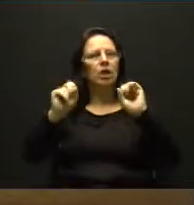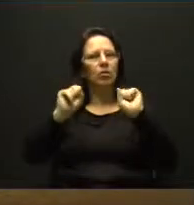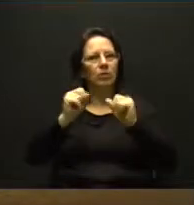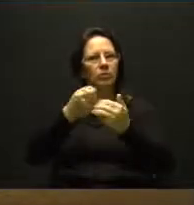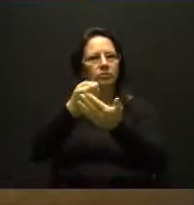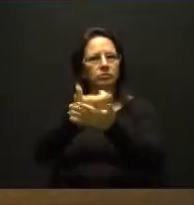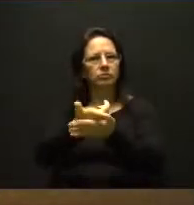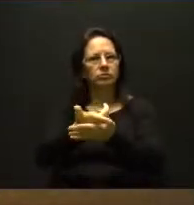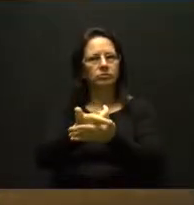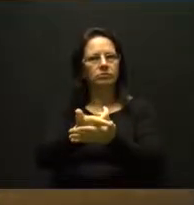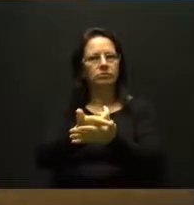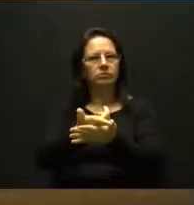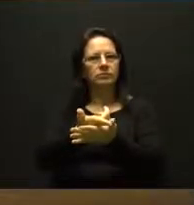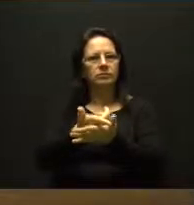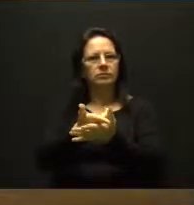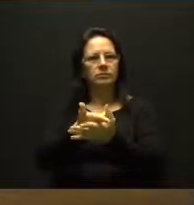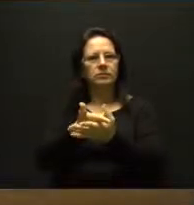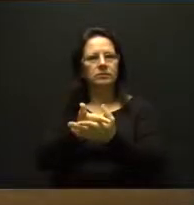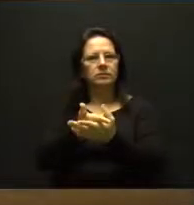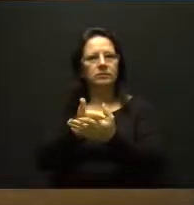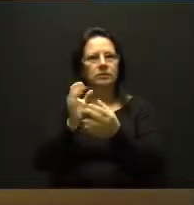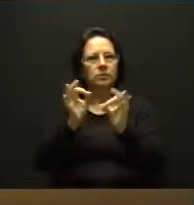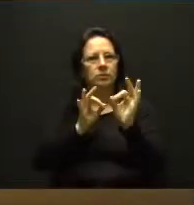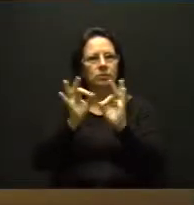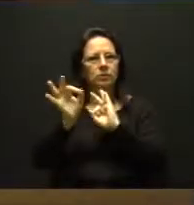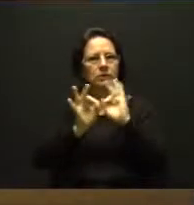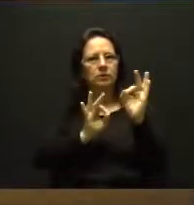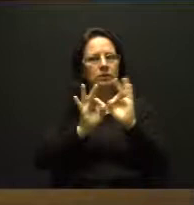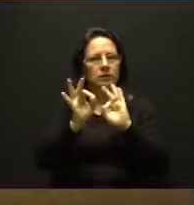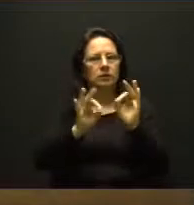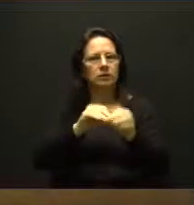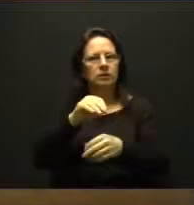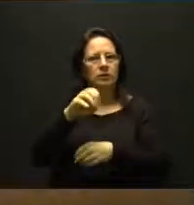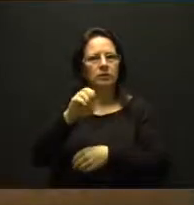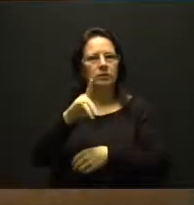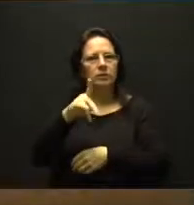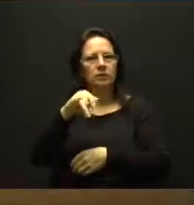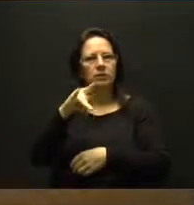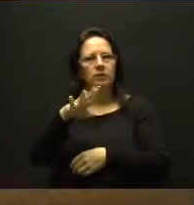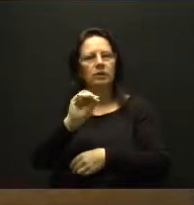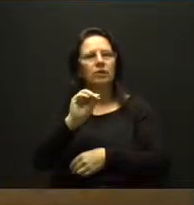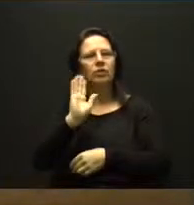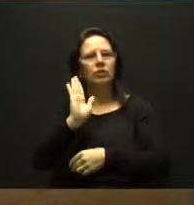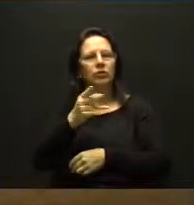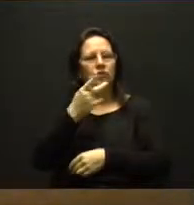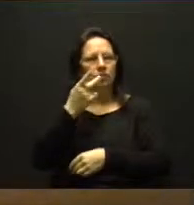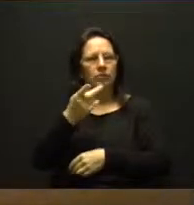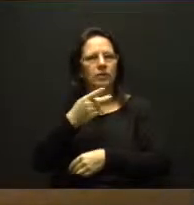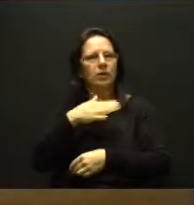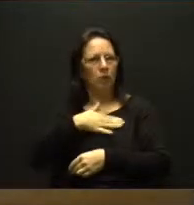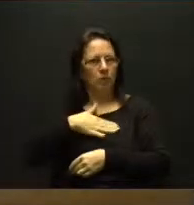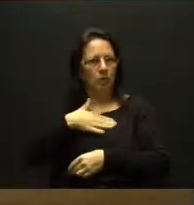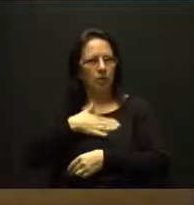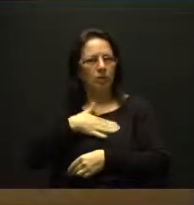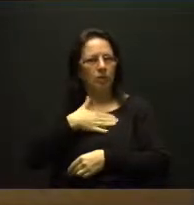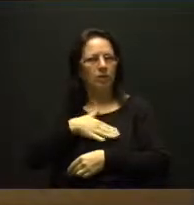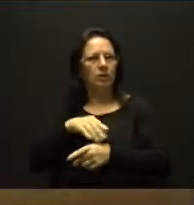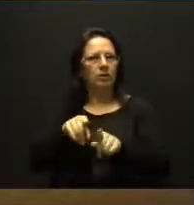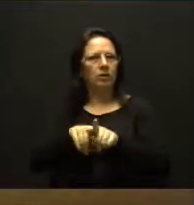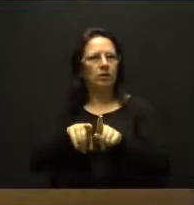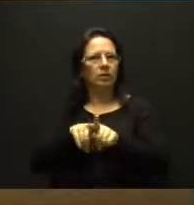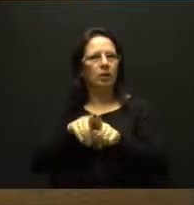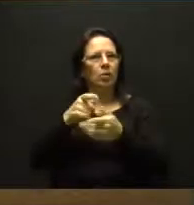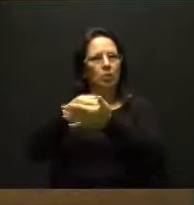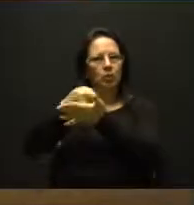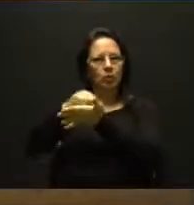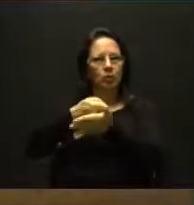pago o concerto deste equipamento então fica aqui a nossa fala também gostaria de ao mesmo tempo que nós temos